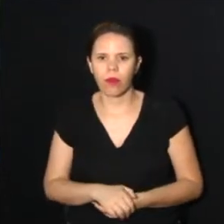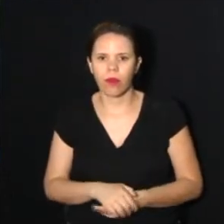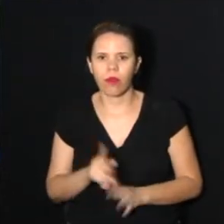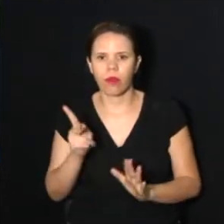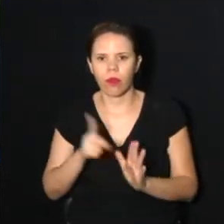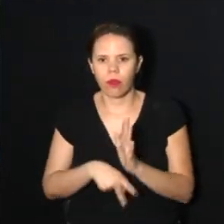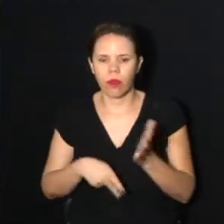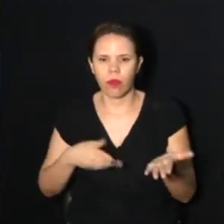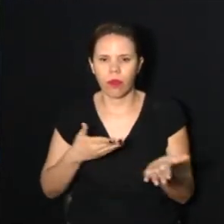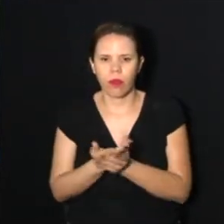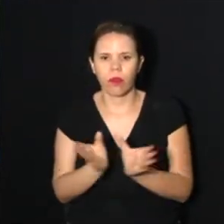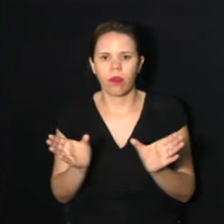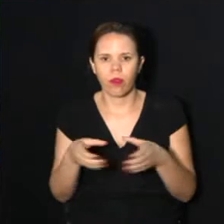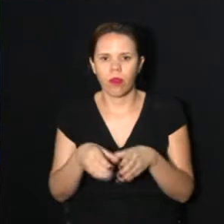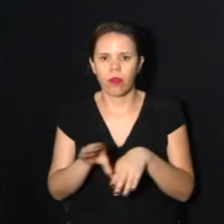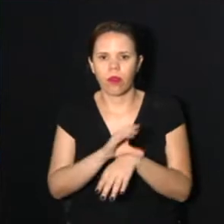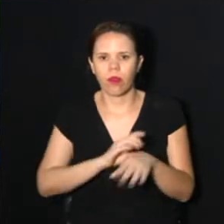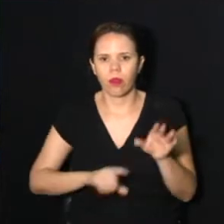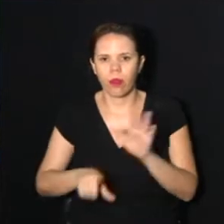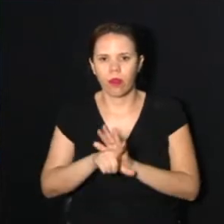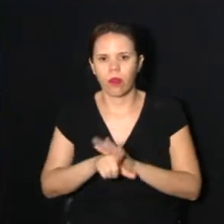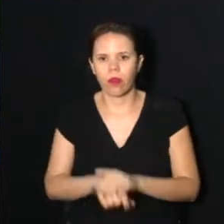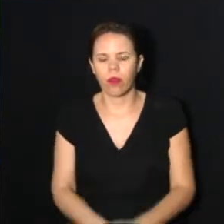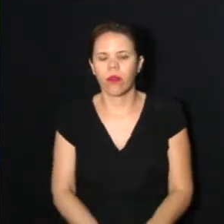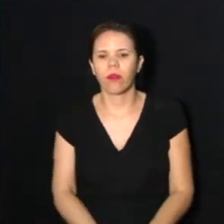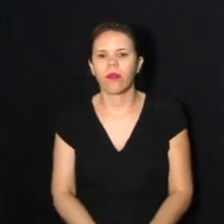projeto está aprovado pela Comissão de Constituição e Legalidade.